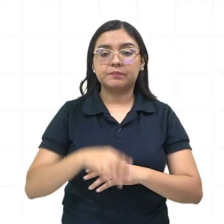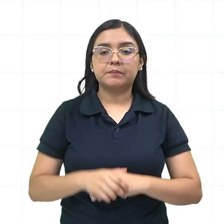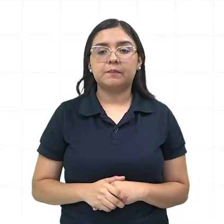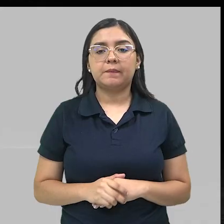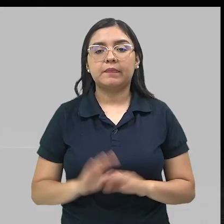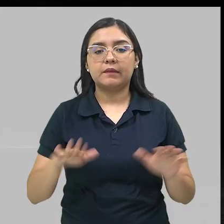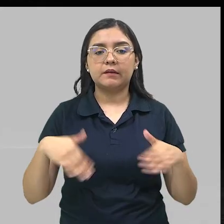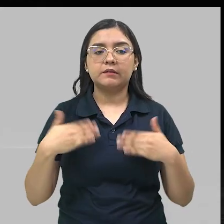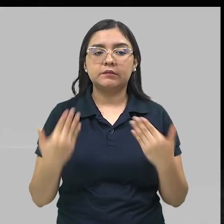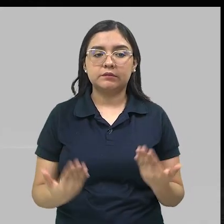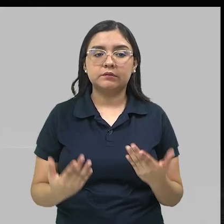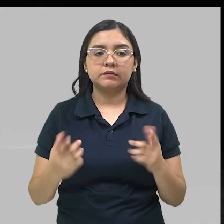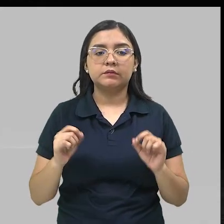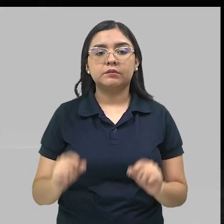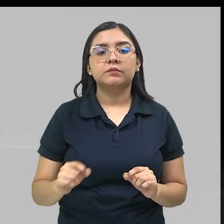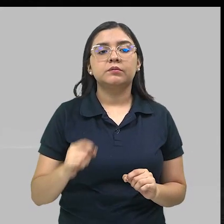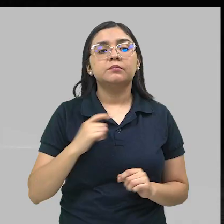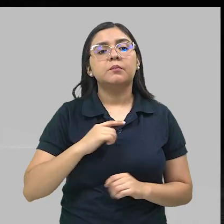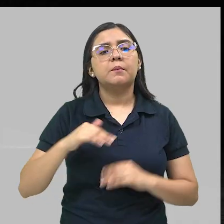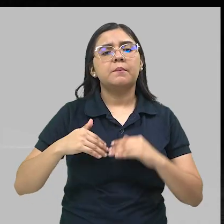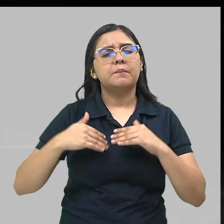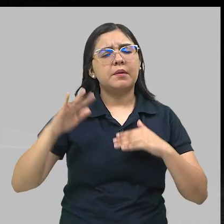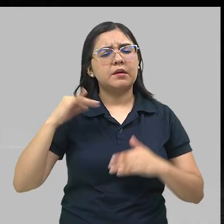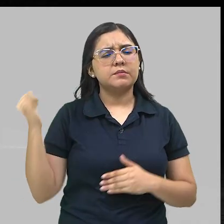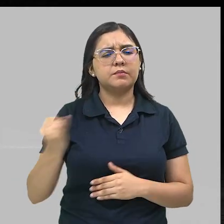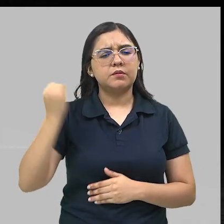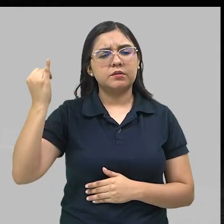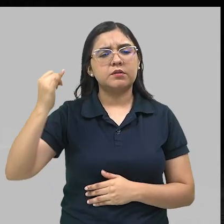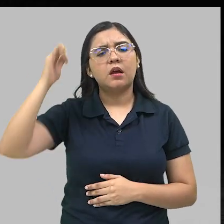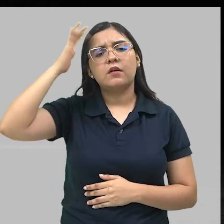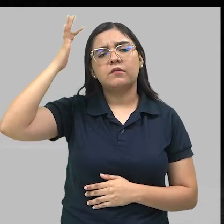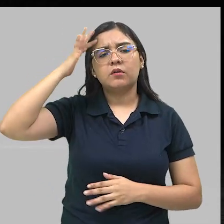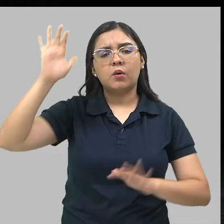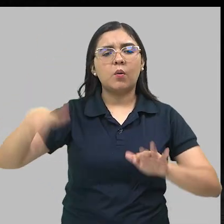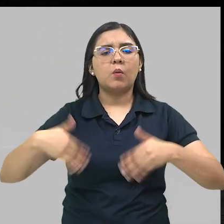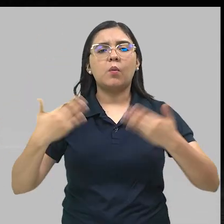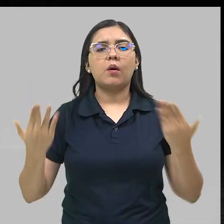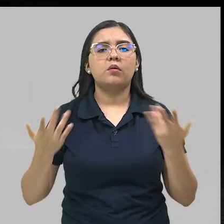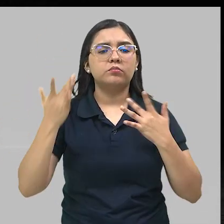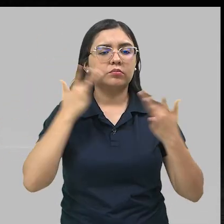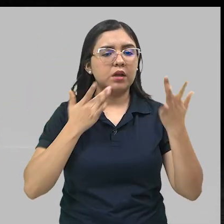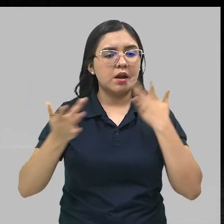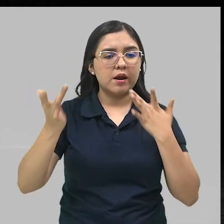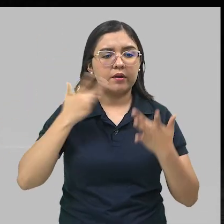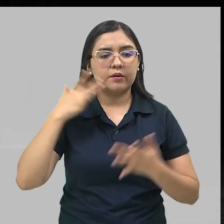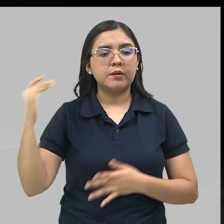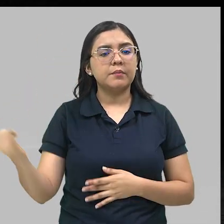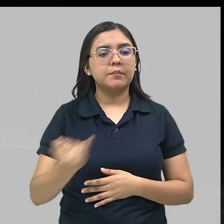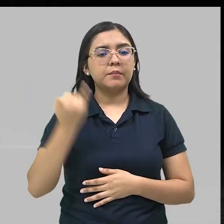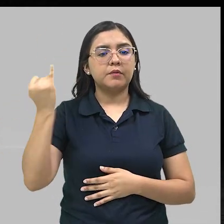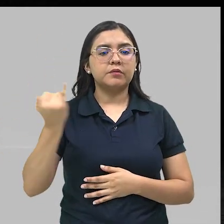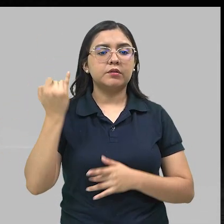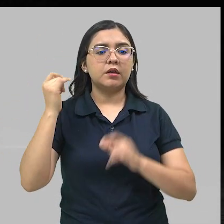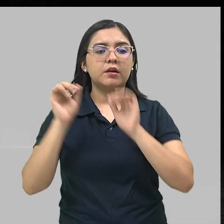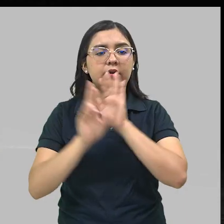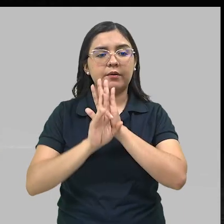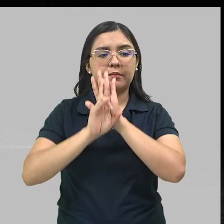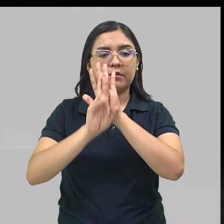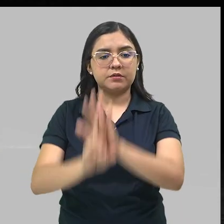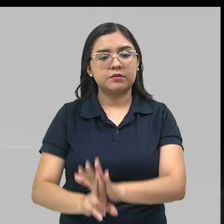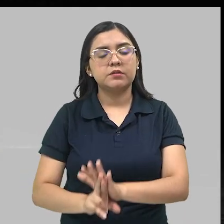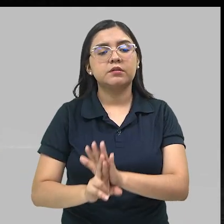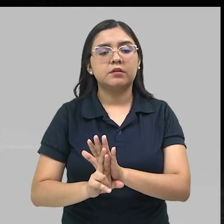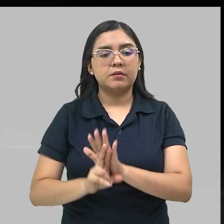Então, o mais relevante é refletir sobre qual teatro é importante de ser